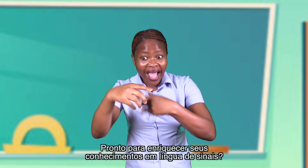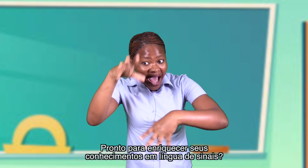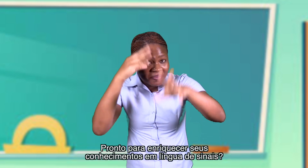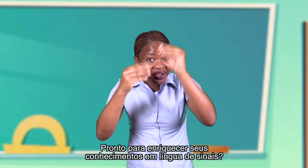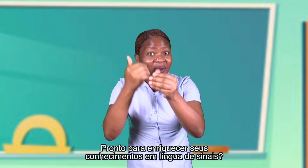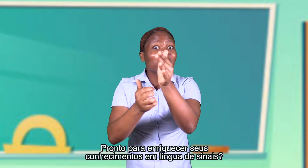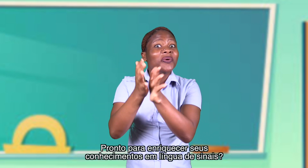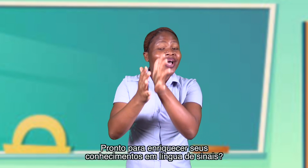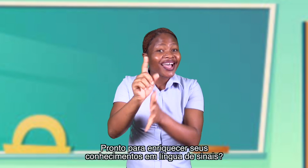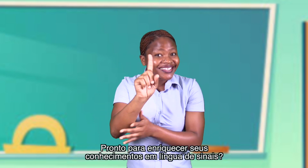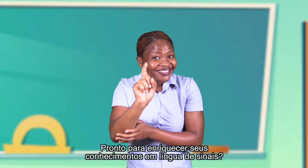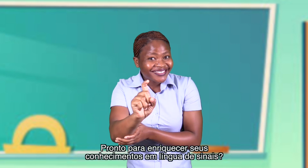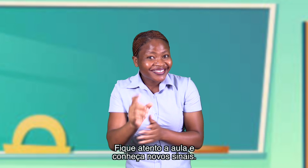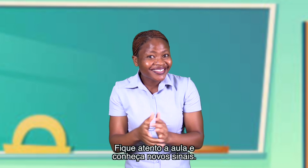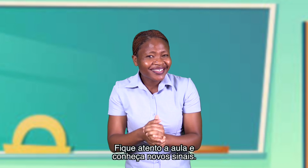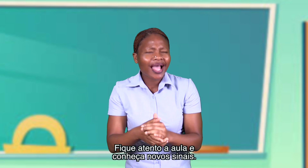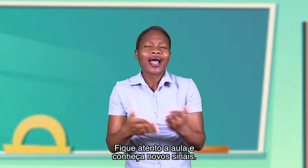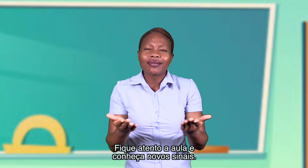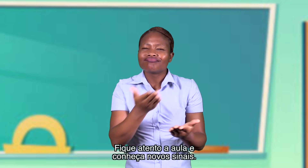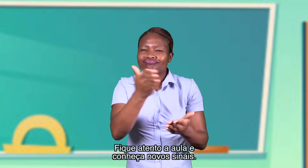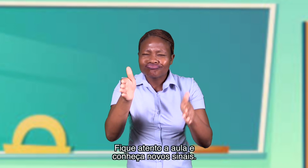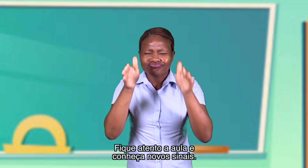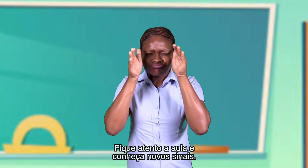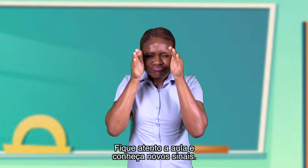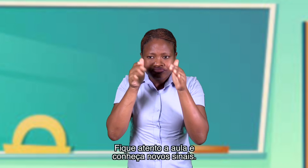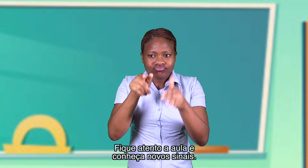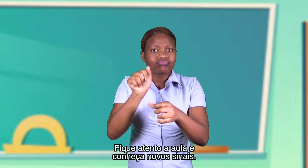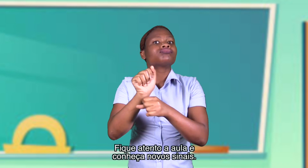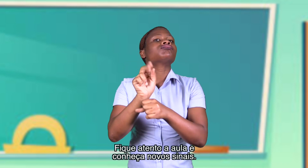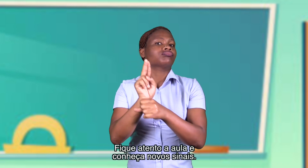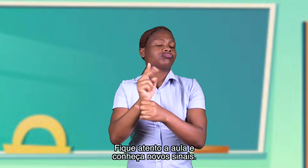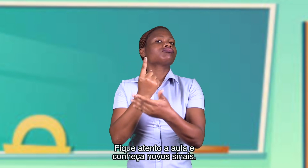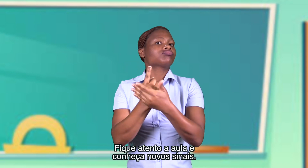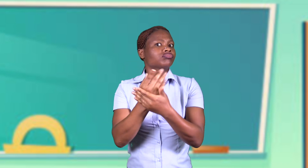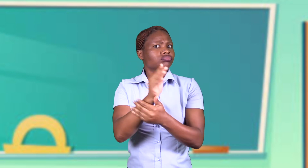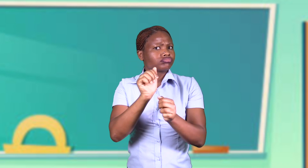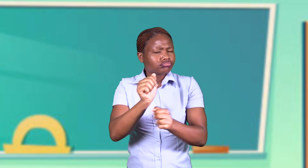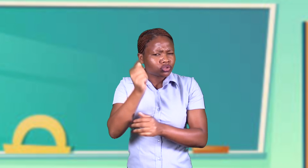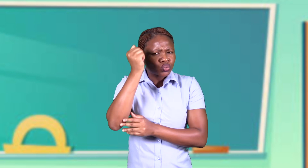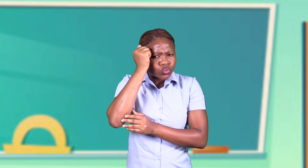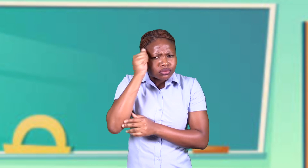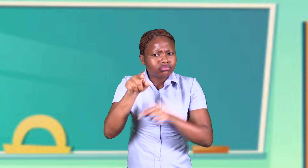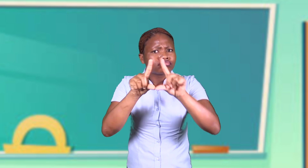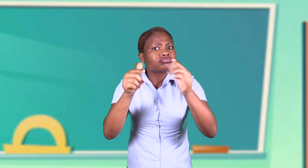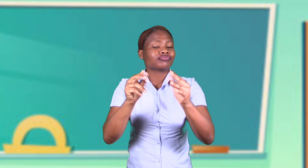para enriquecer seus conhecimentos? Fique atento à aula e conheça novos sinais.